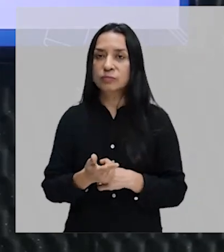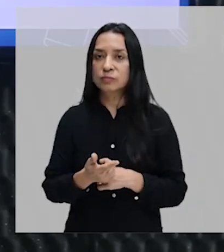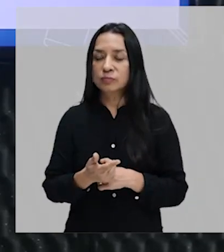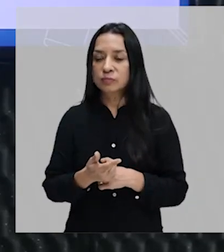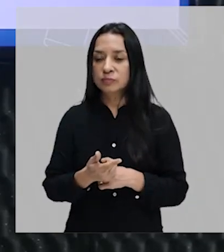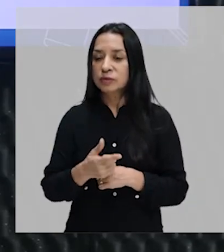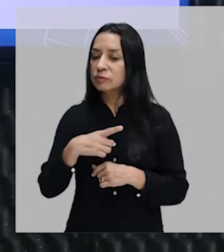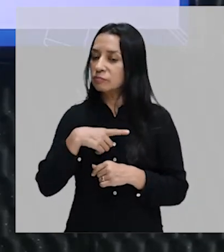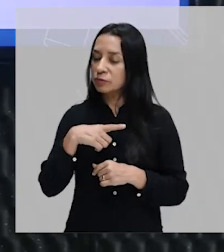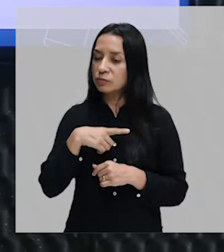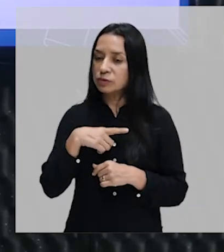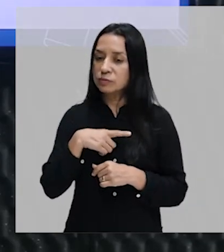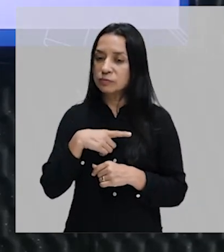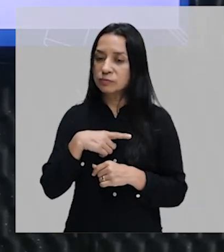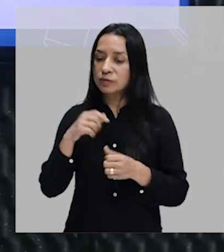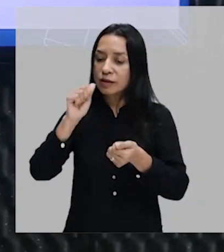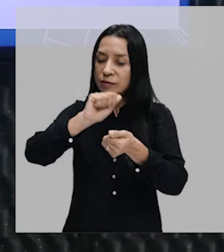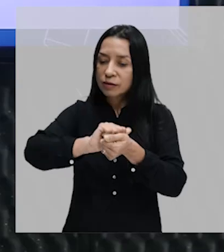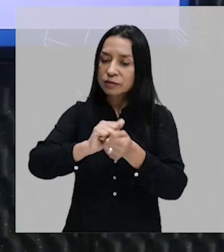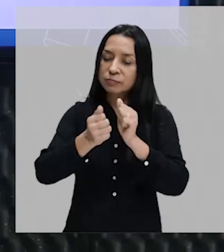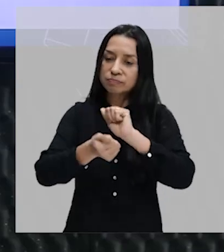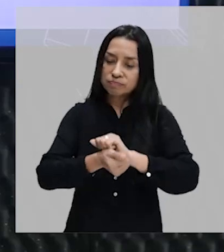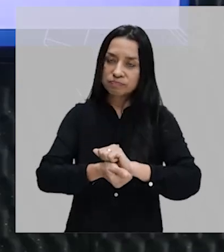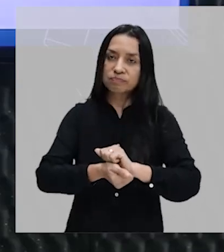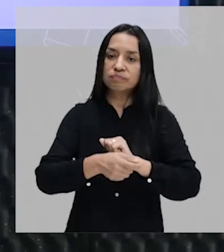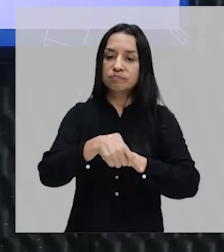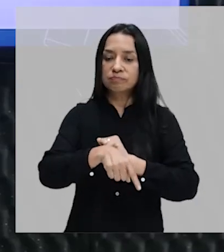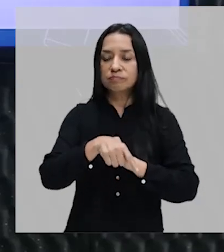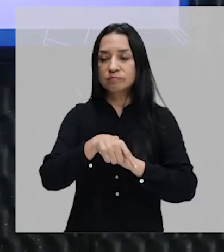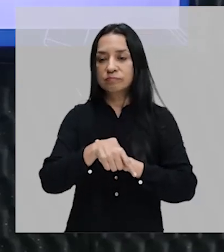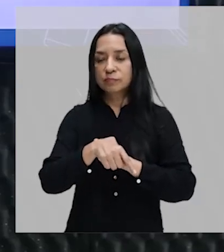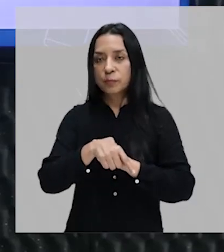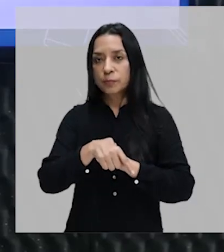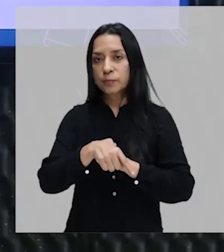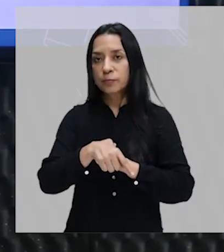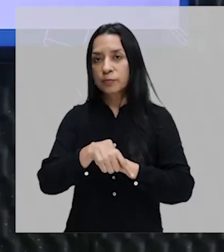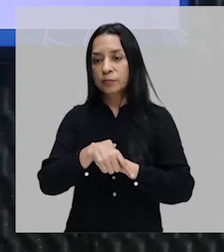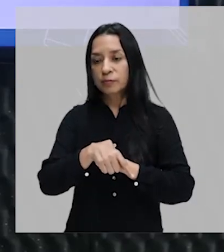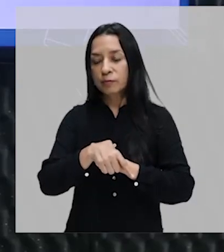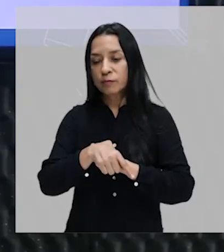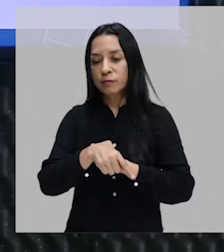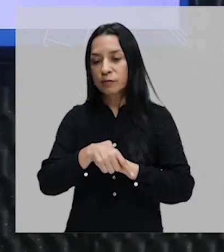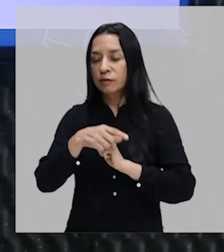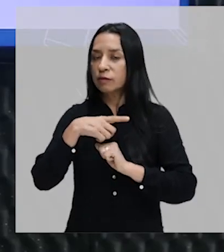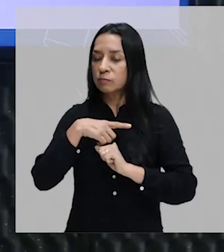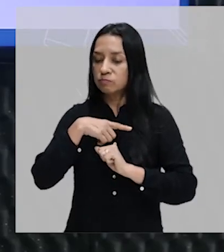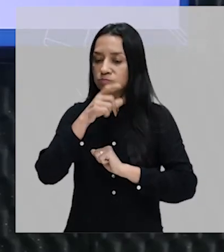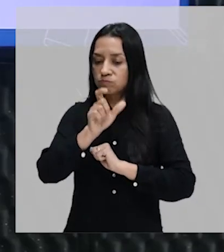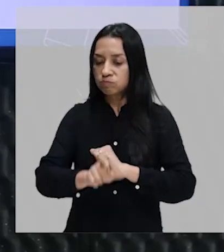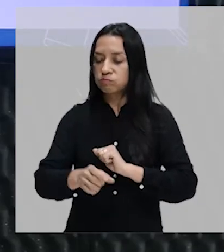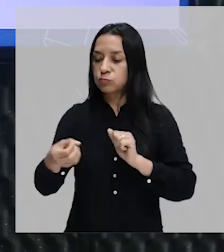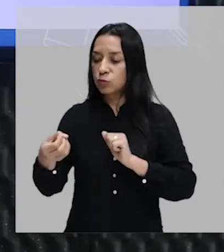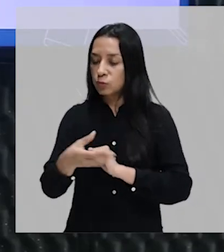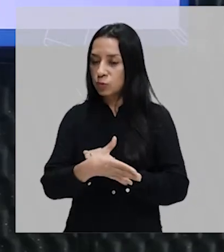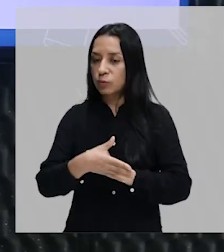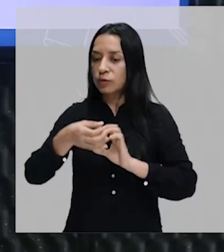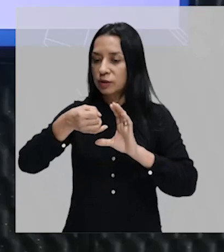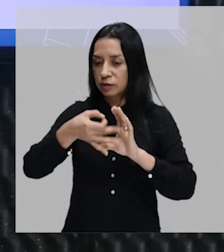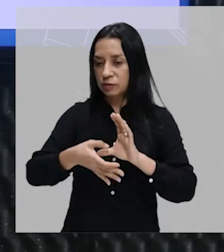se ela não trouxer uma adaptabilidade para ele, então o indivíduo que tem essa nova característica vai